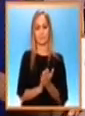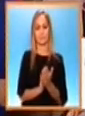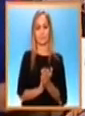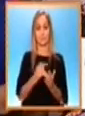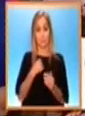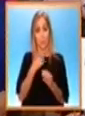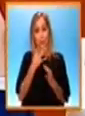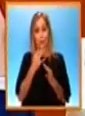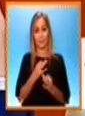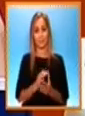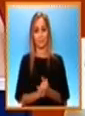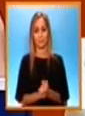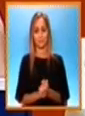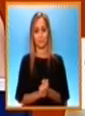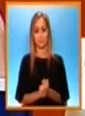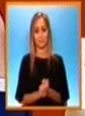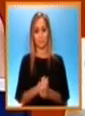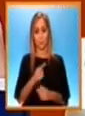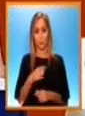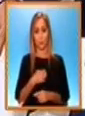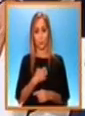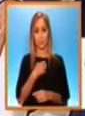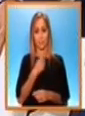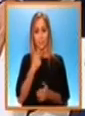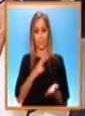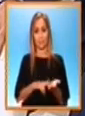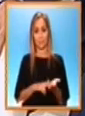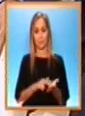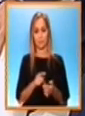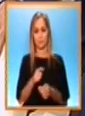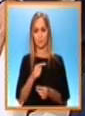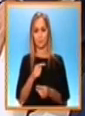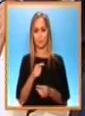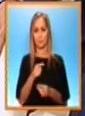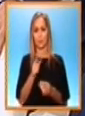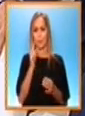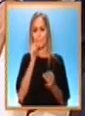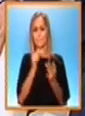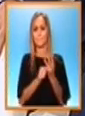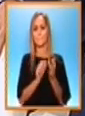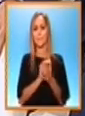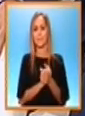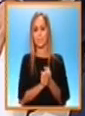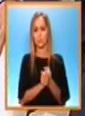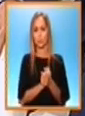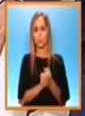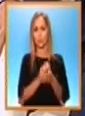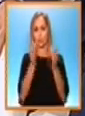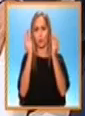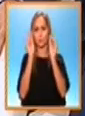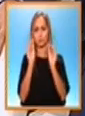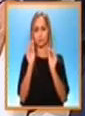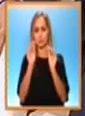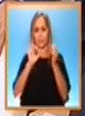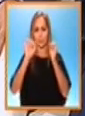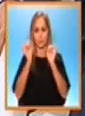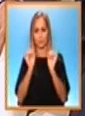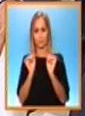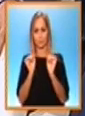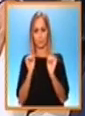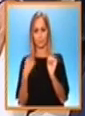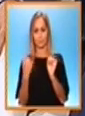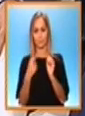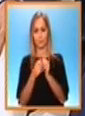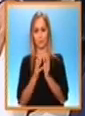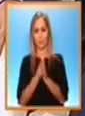Sei mesmo. Eu acredito, tu estás a dizer, eu estou a sentir que é mesmo assim. E portanto, o teu marido é o coreógrafo de todo este